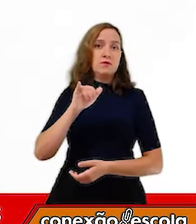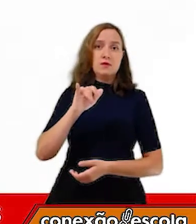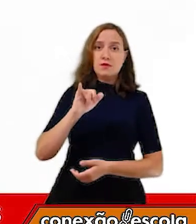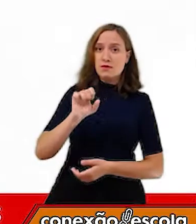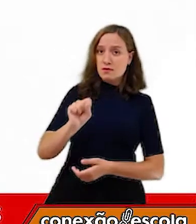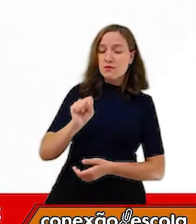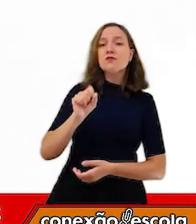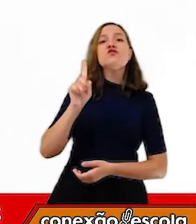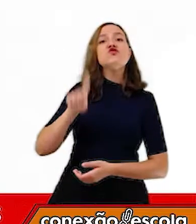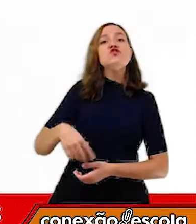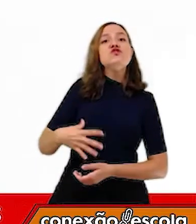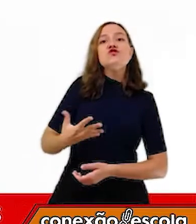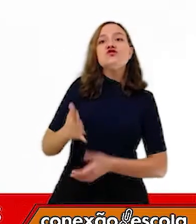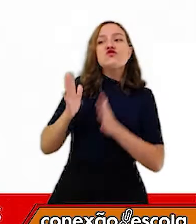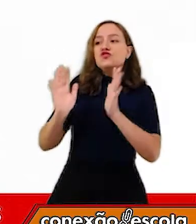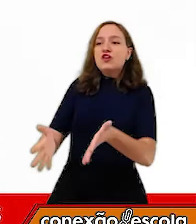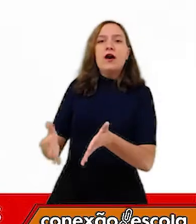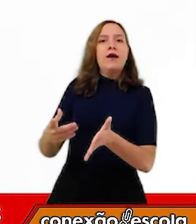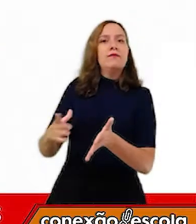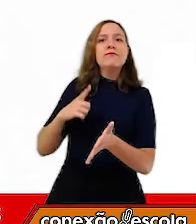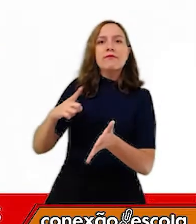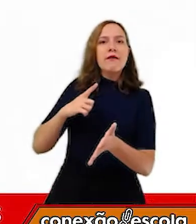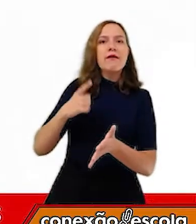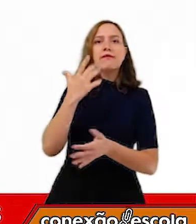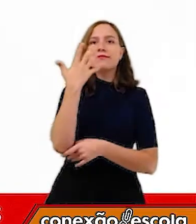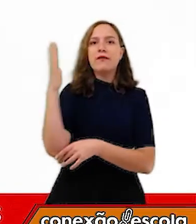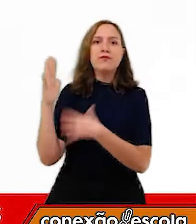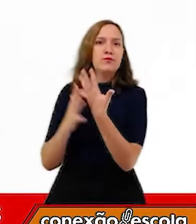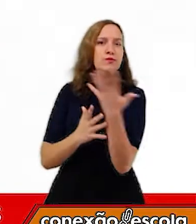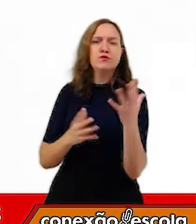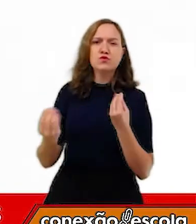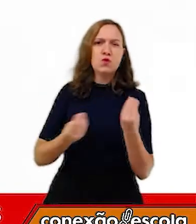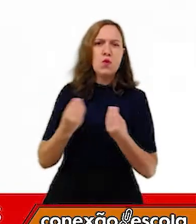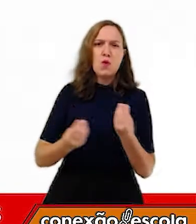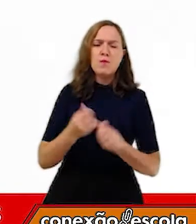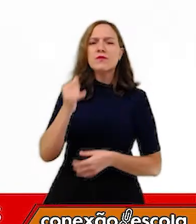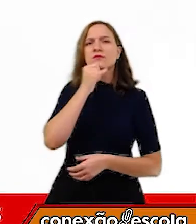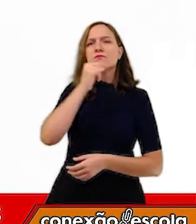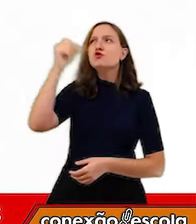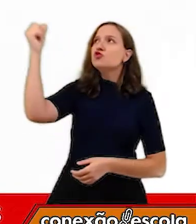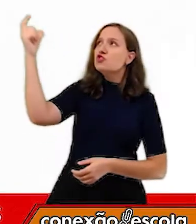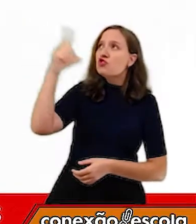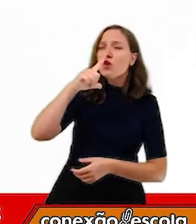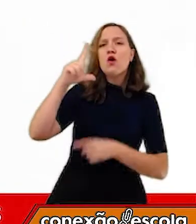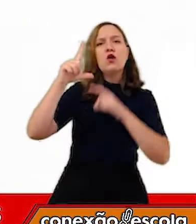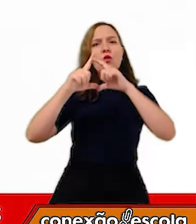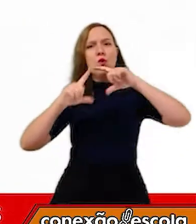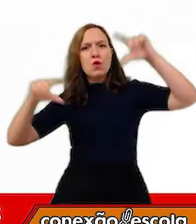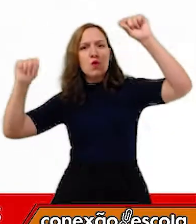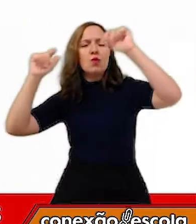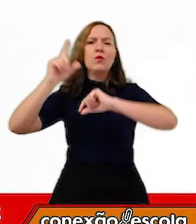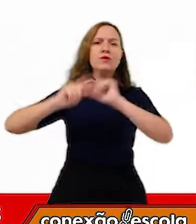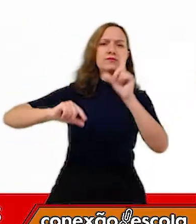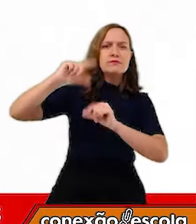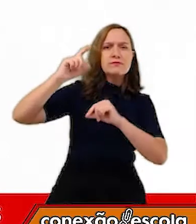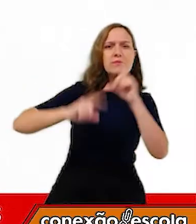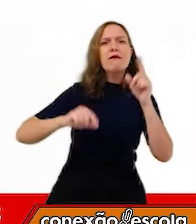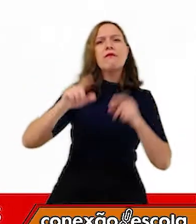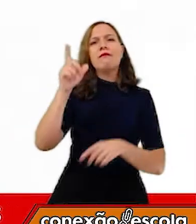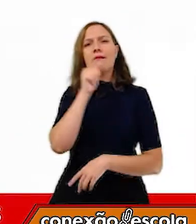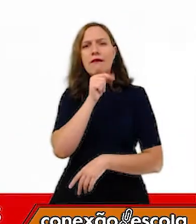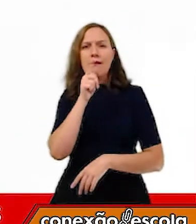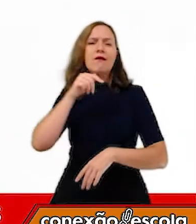exemplo, o sol, a lua, as estrelas, a água, as pedras, todos são